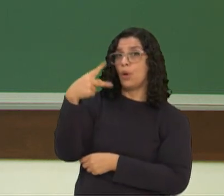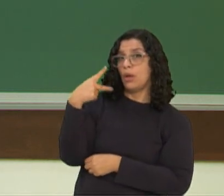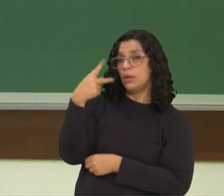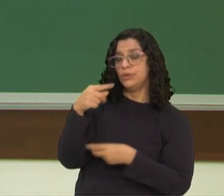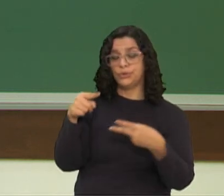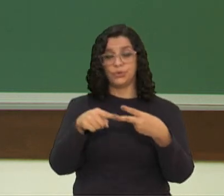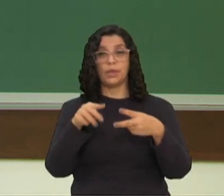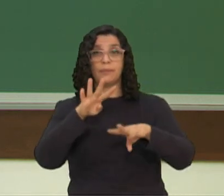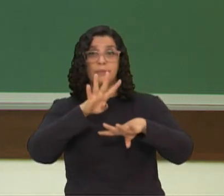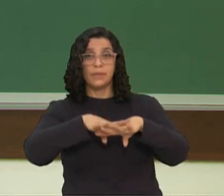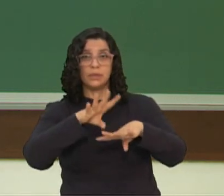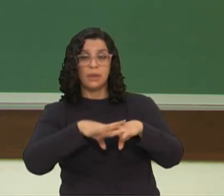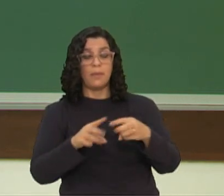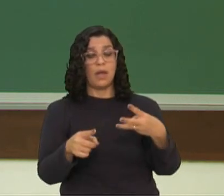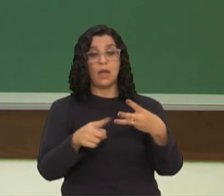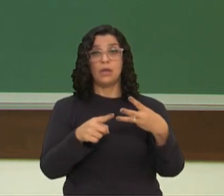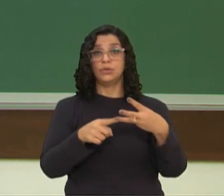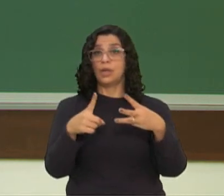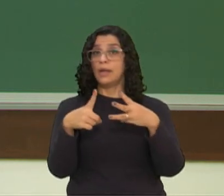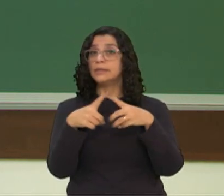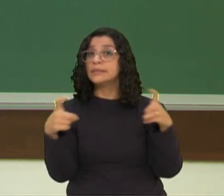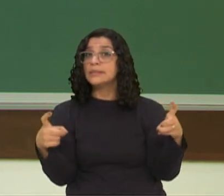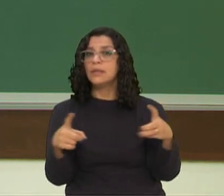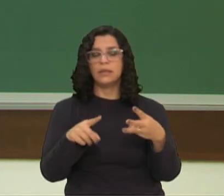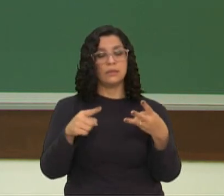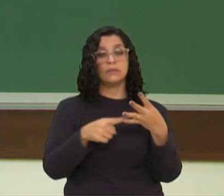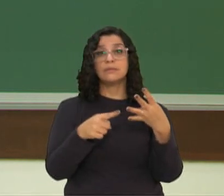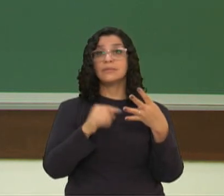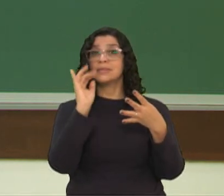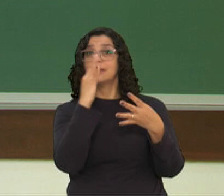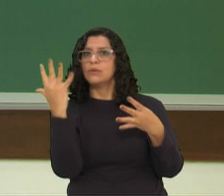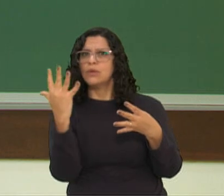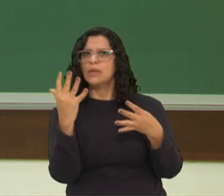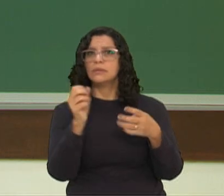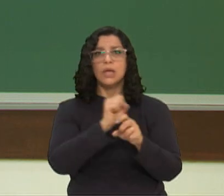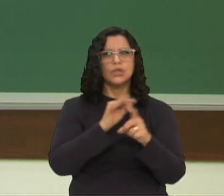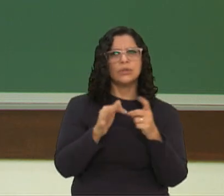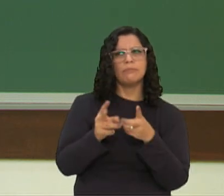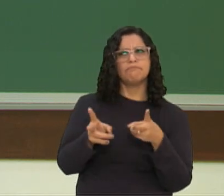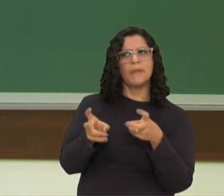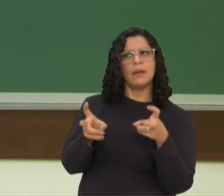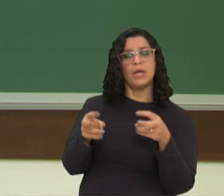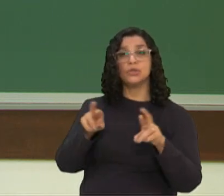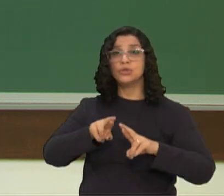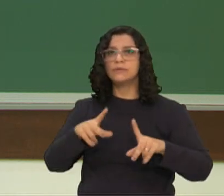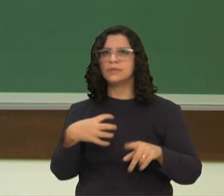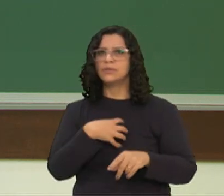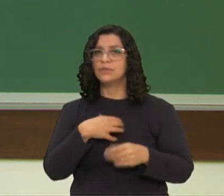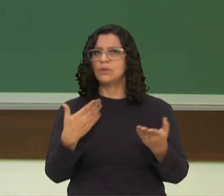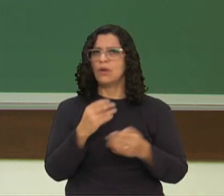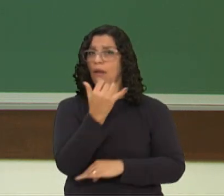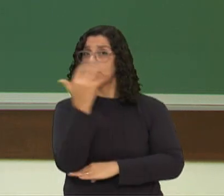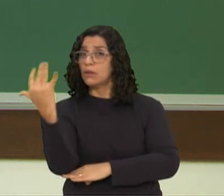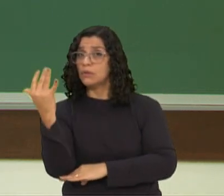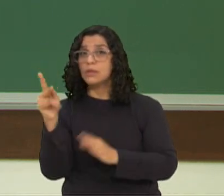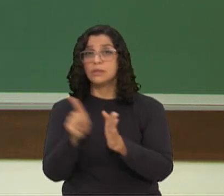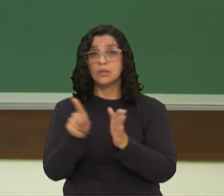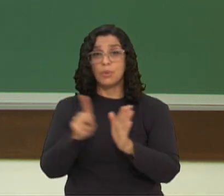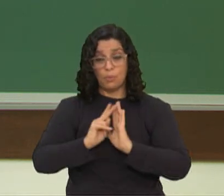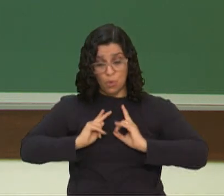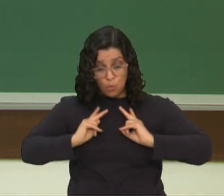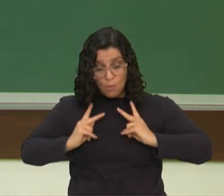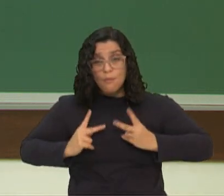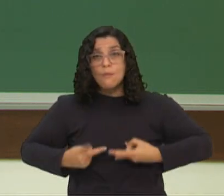a matemática, de ver a ciência, de ver a natureza. Tanto a natureza como a gente conhece, quanto a natureza